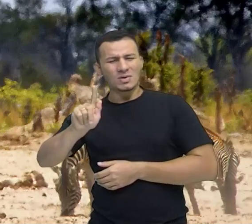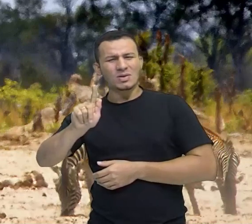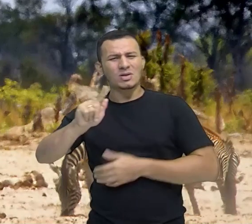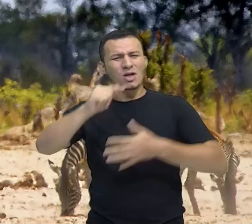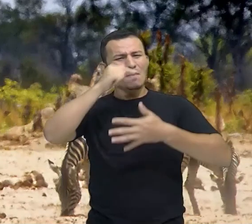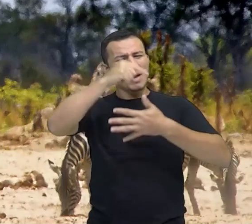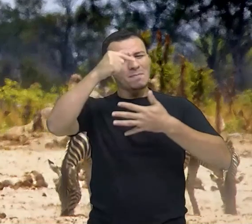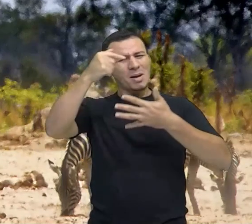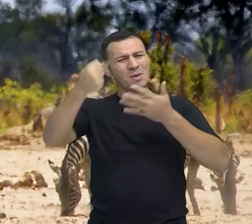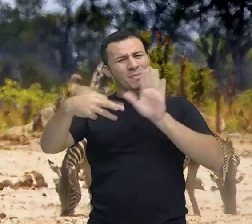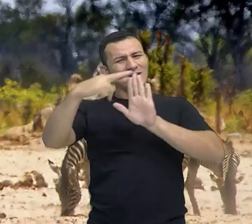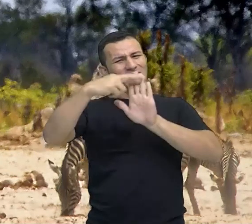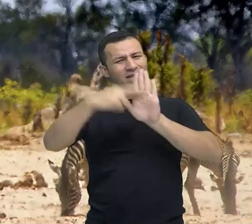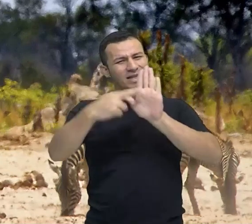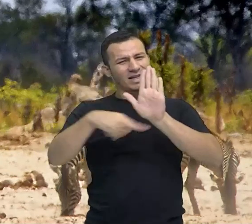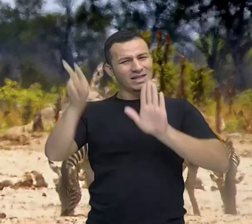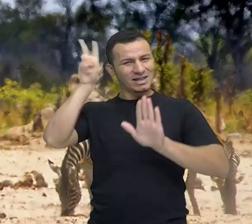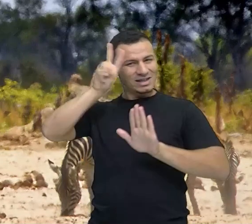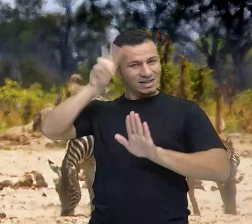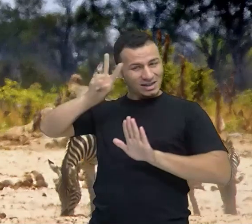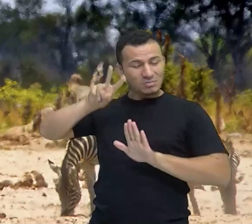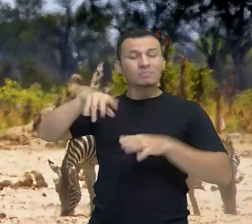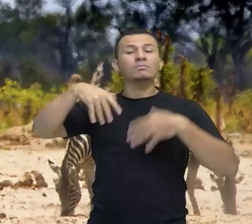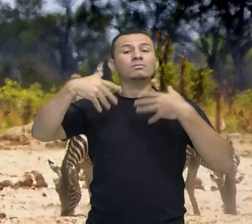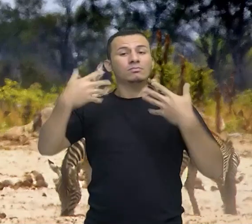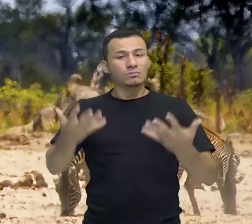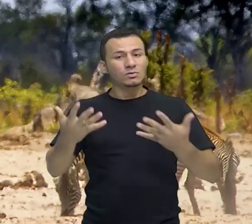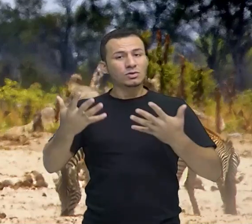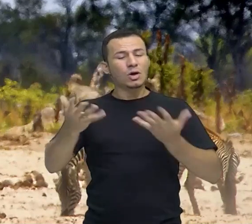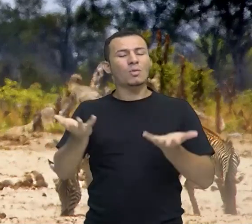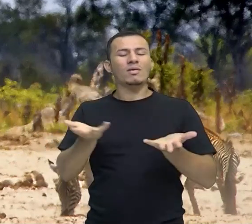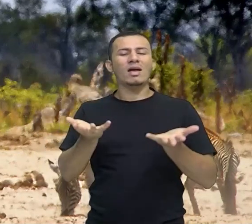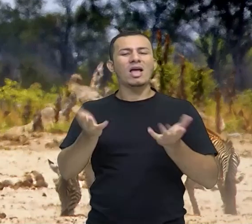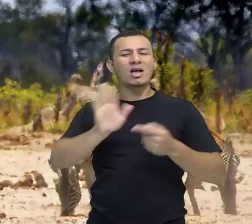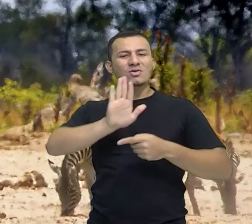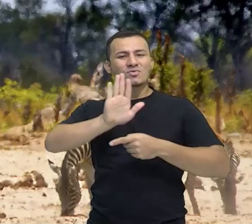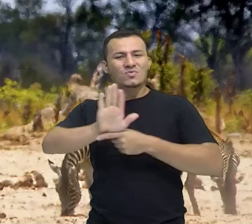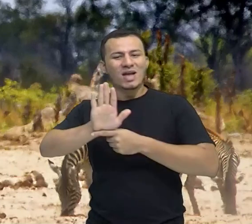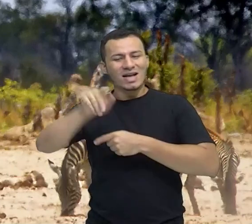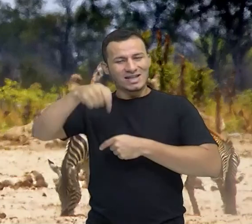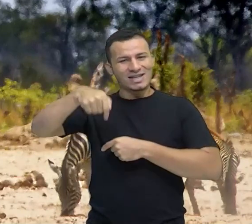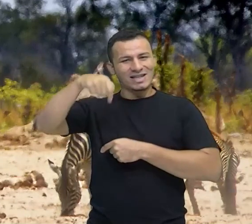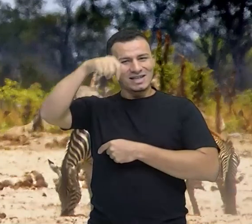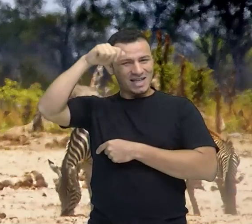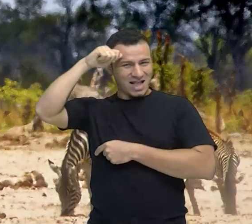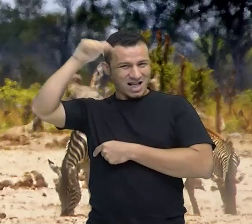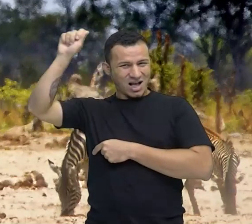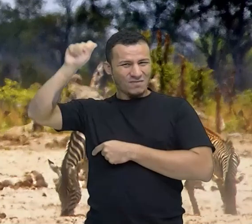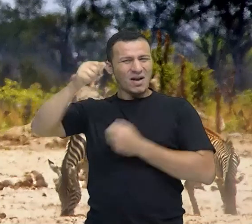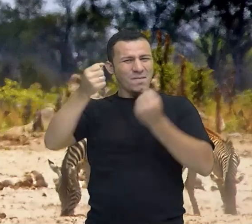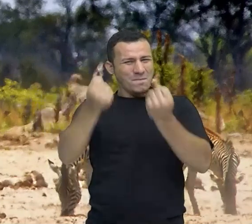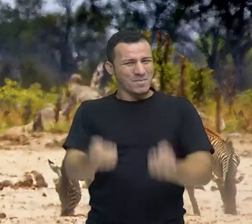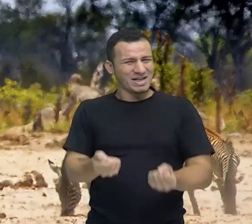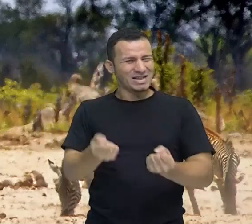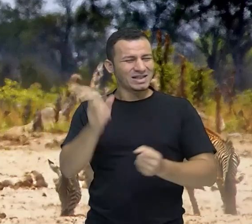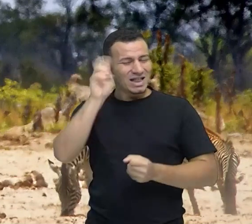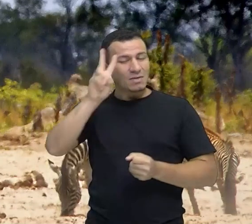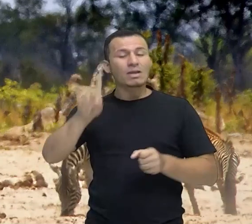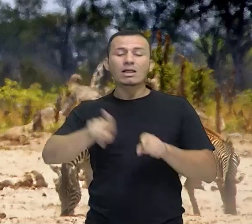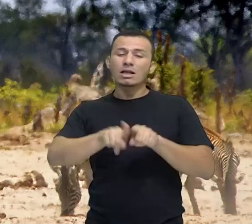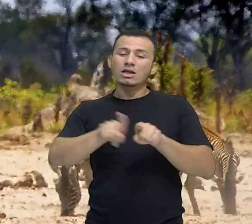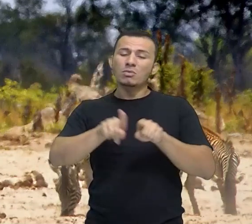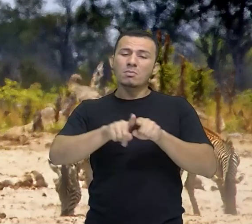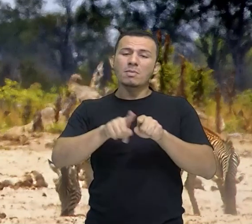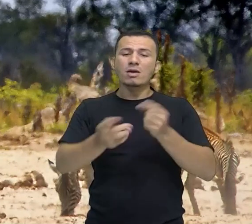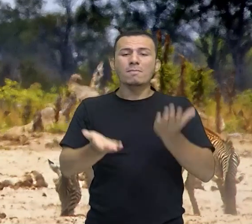o decagrama, o grama, mas além disso, para ajudar os nossos amigos aqui da savana, que tem muito peso, nós usamos o quê? As medidas